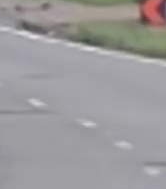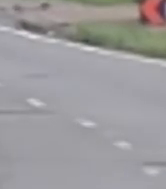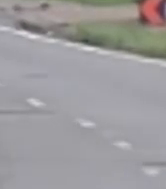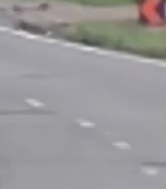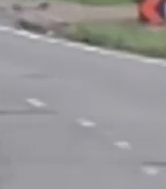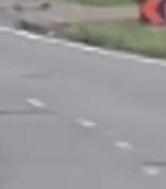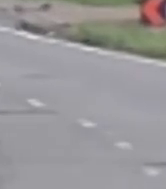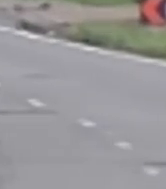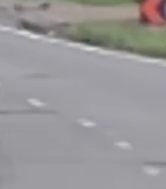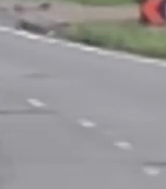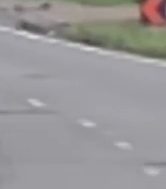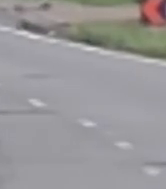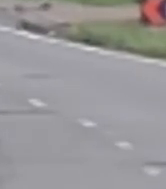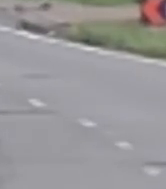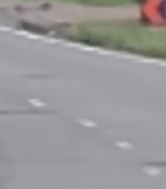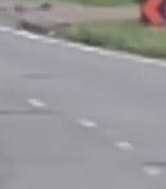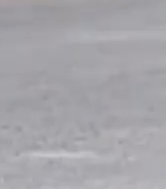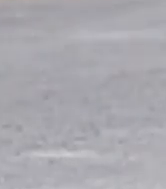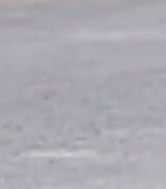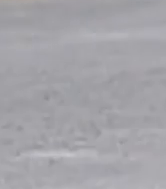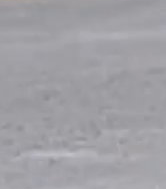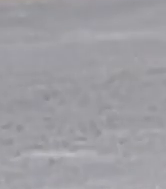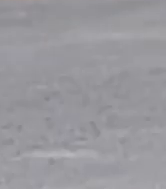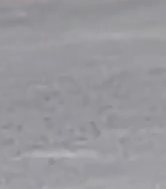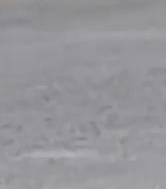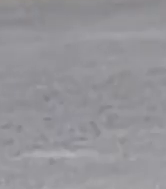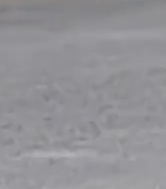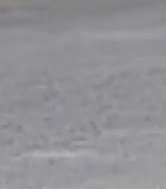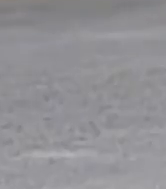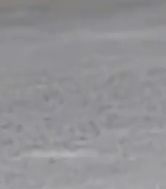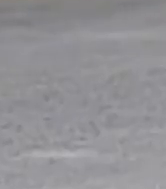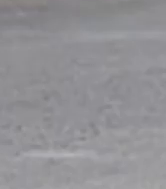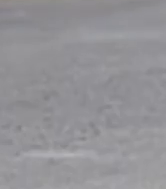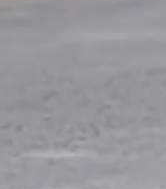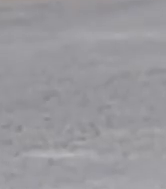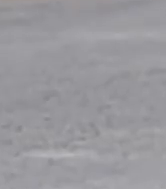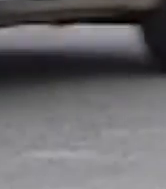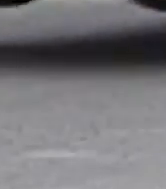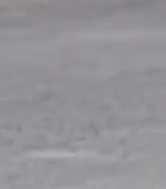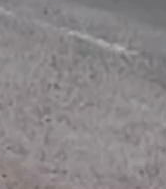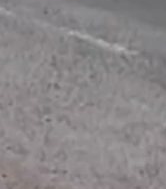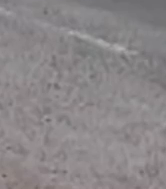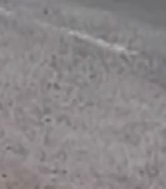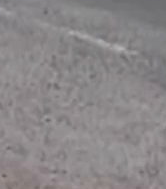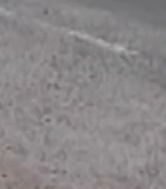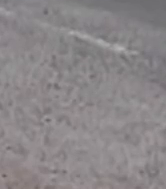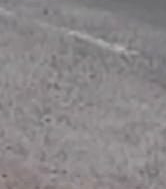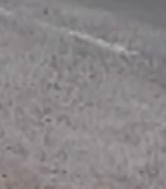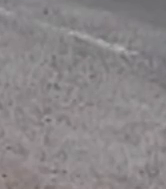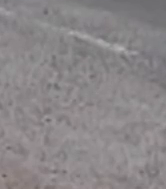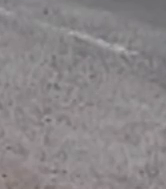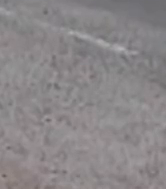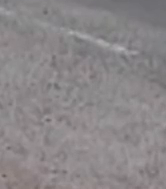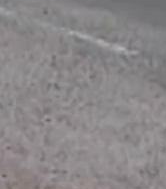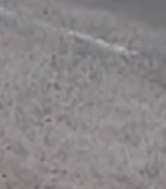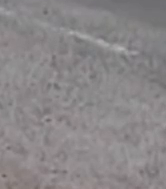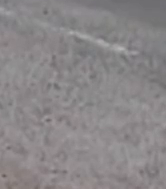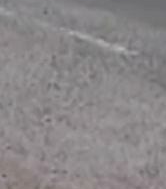situação precária no Planalto Norte e Meio Oeste e criticou a intenção do governo de destinar recursos